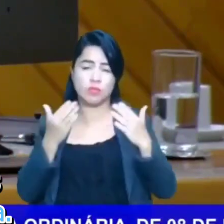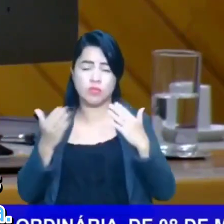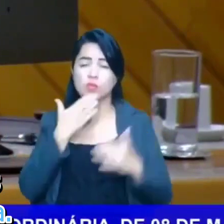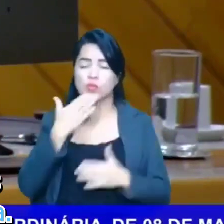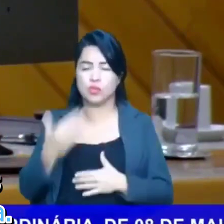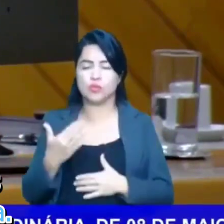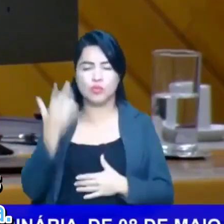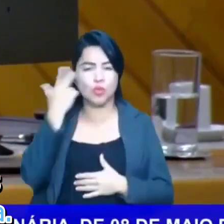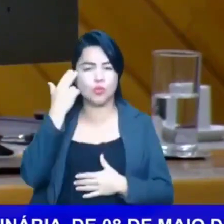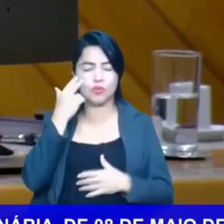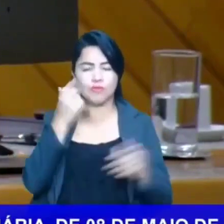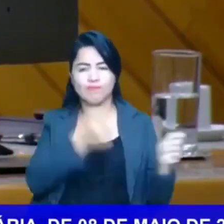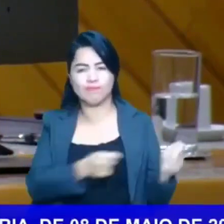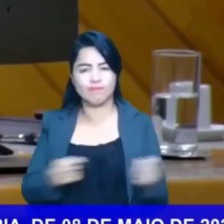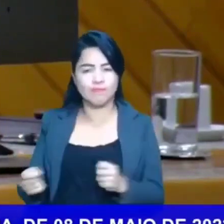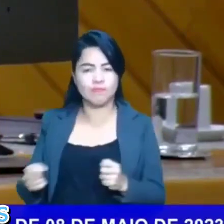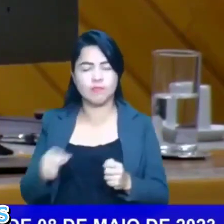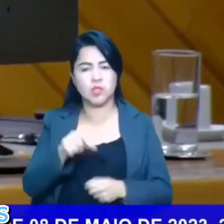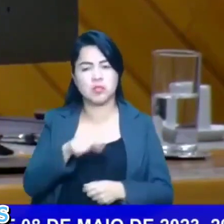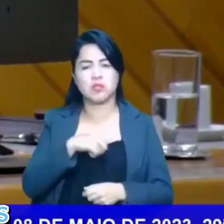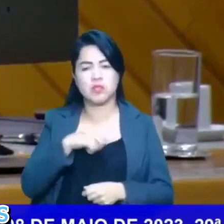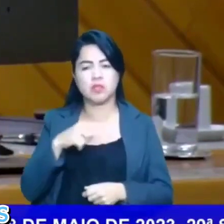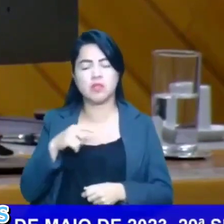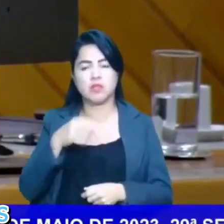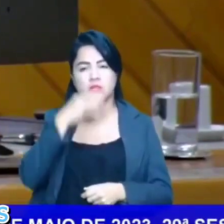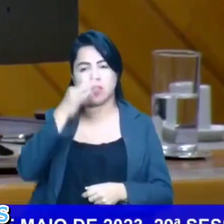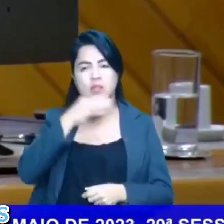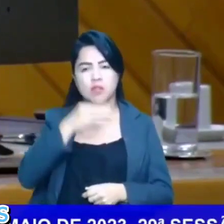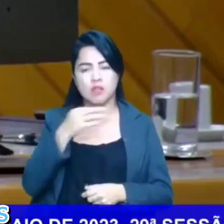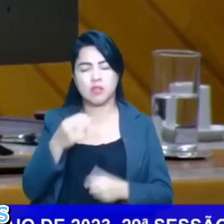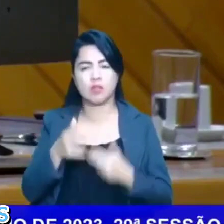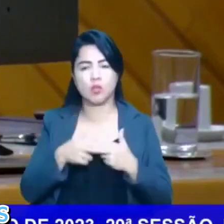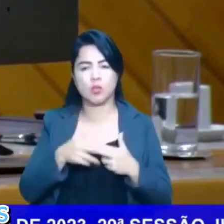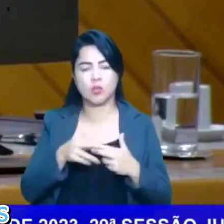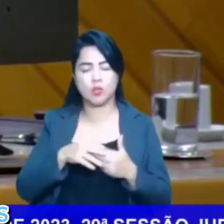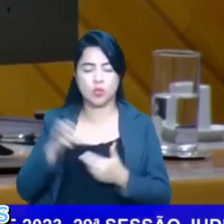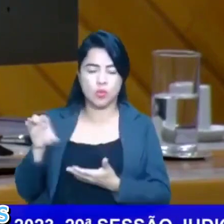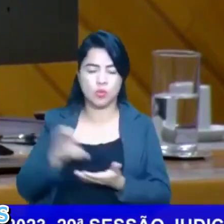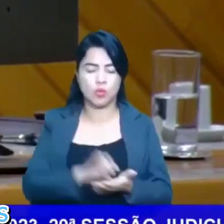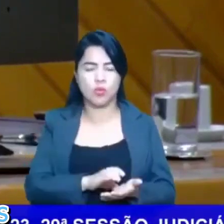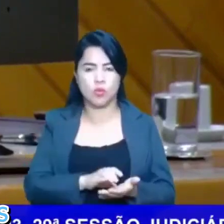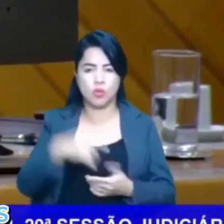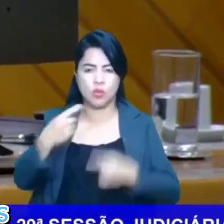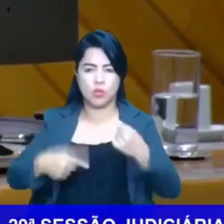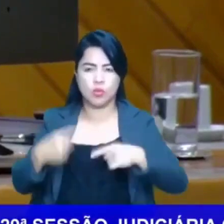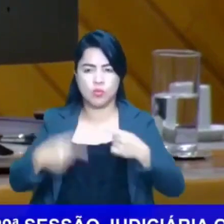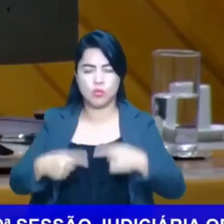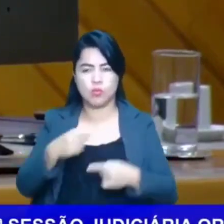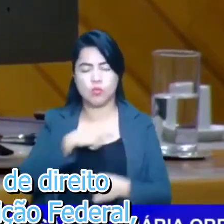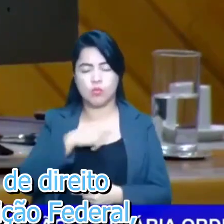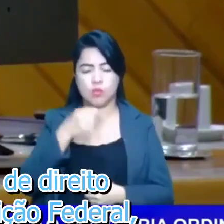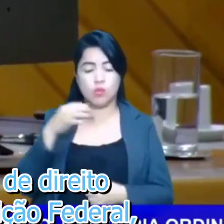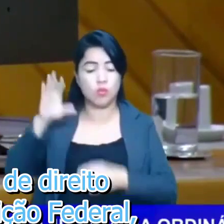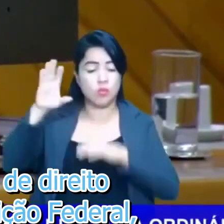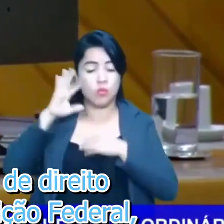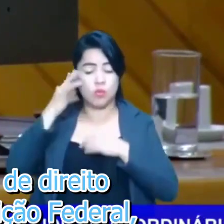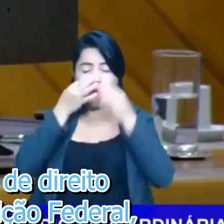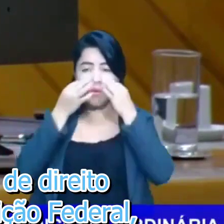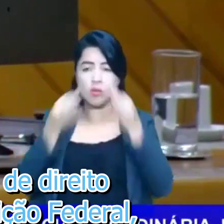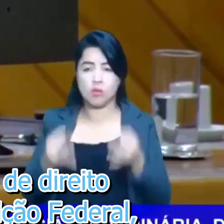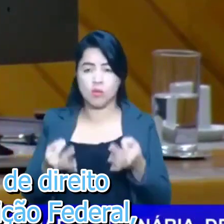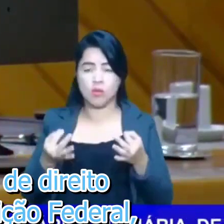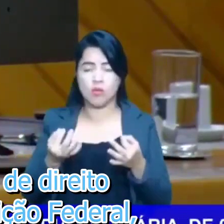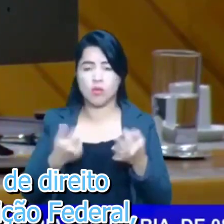de campanha. Em ambos os casos, argumentou que a utilização do recurso do fundo de campanha, os candidatos não observaram os